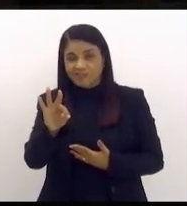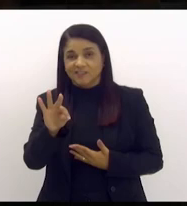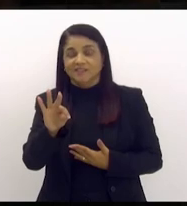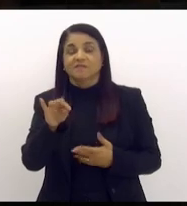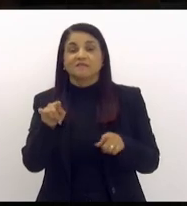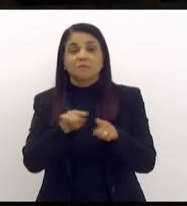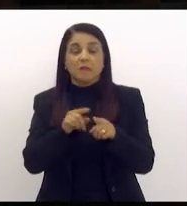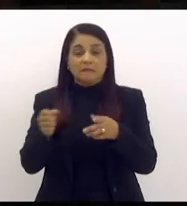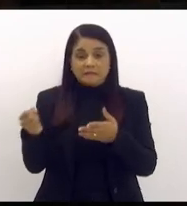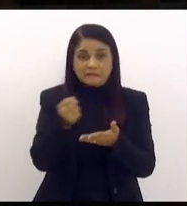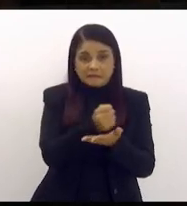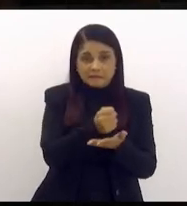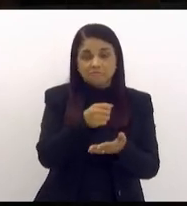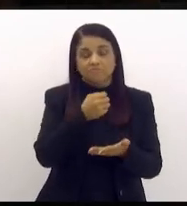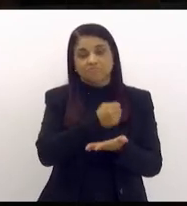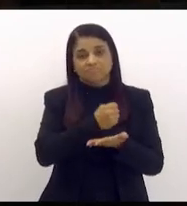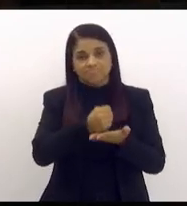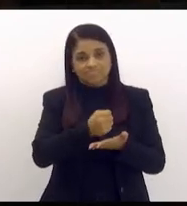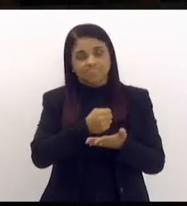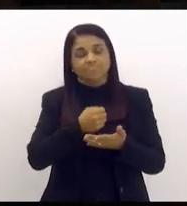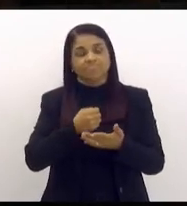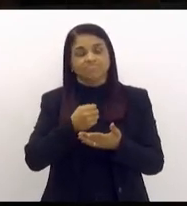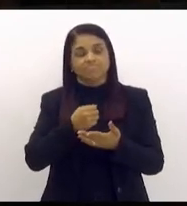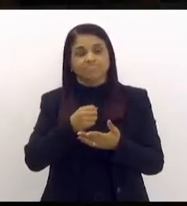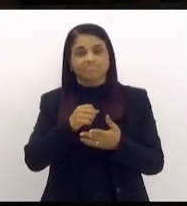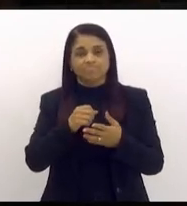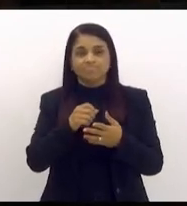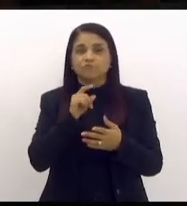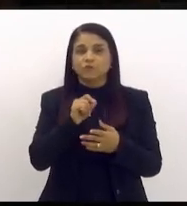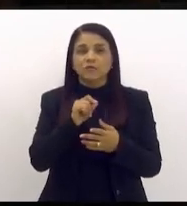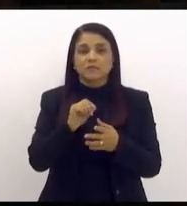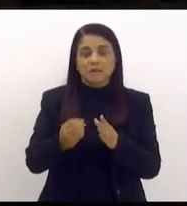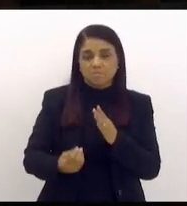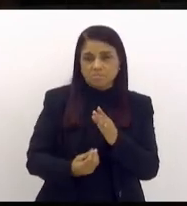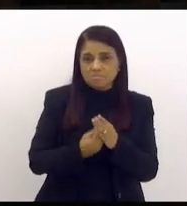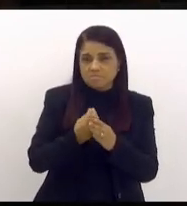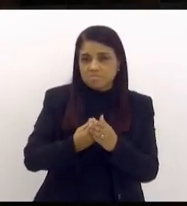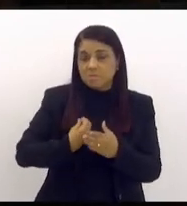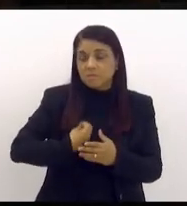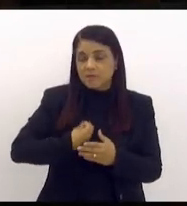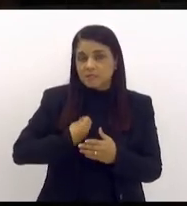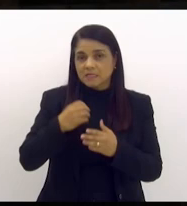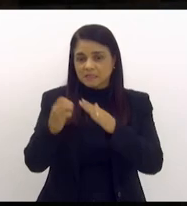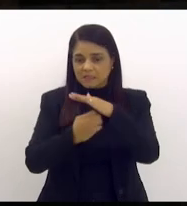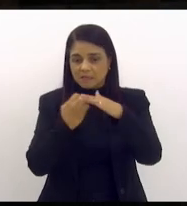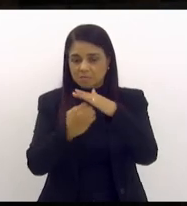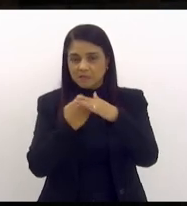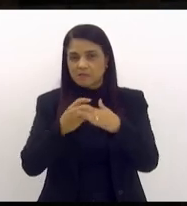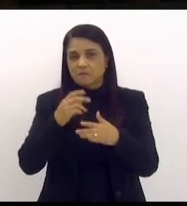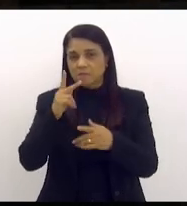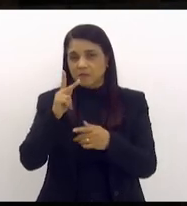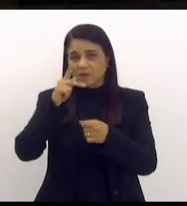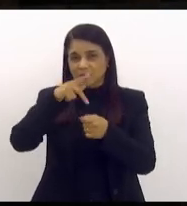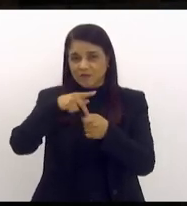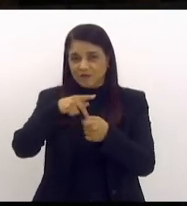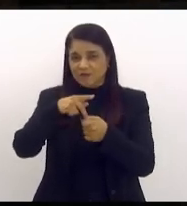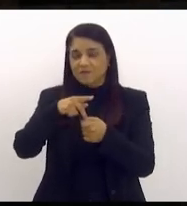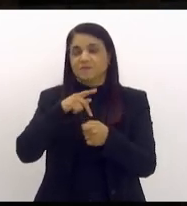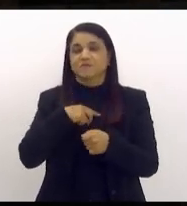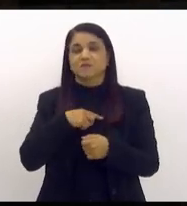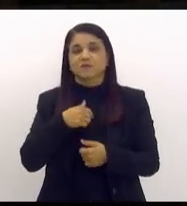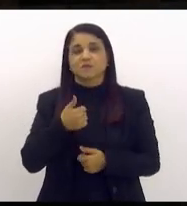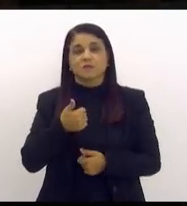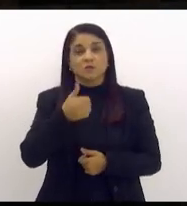empregos que são gerados fruto da presença da Petrobras aqui no nosso estado é sempre bom lembrar que